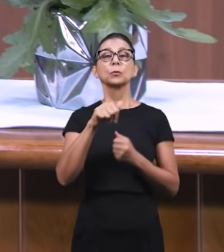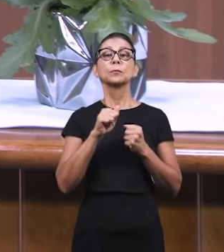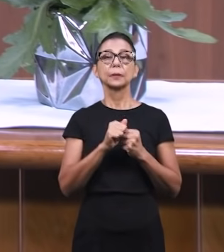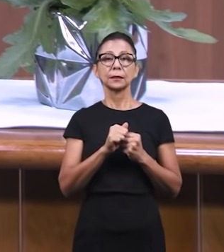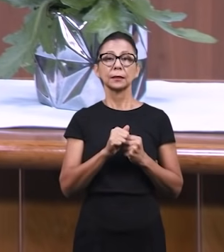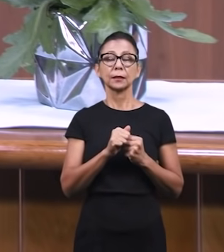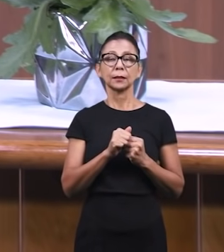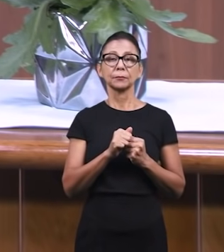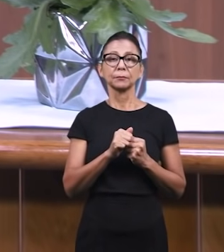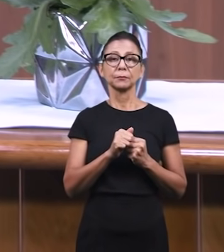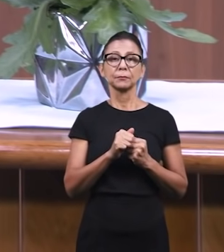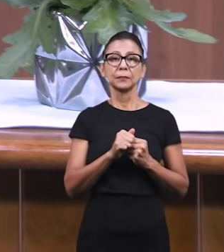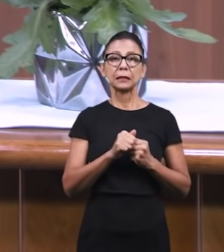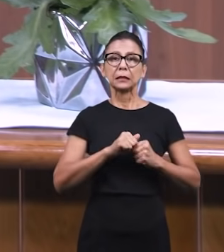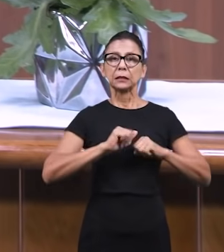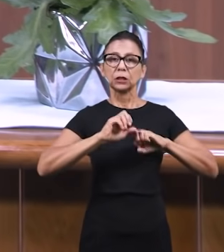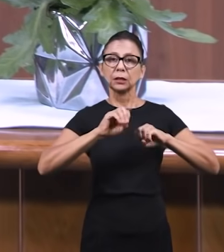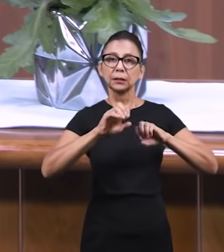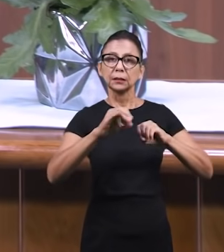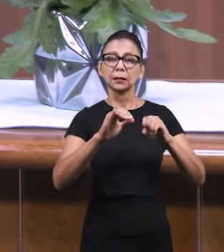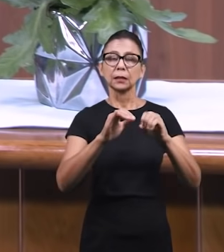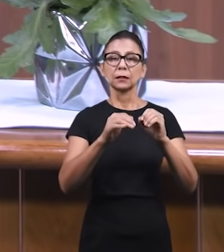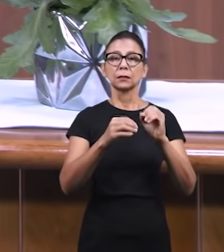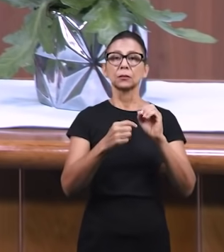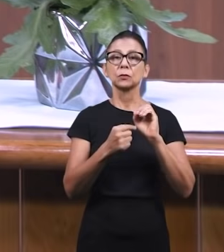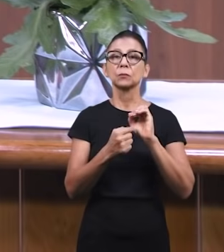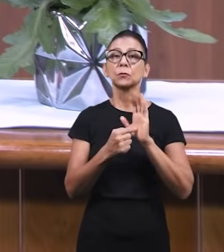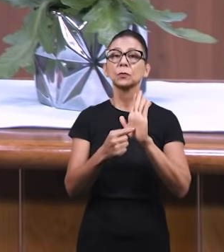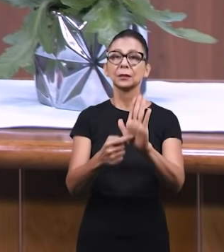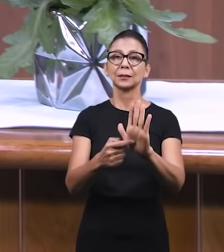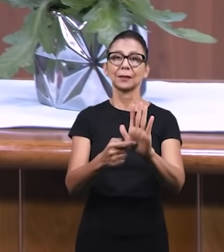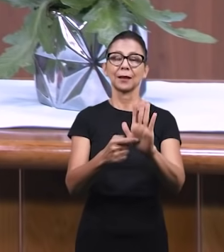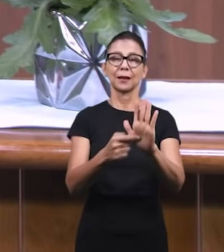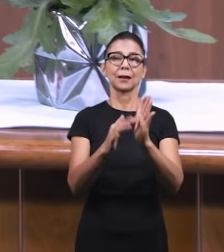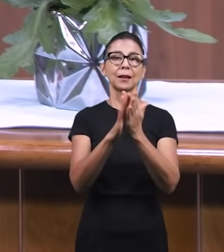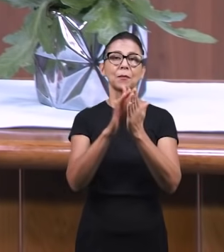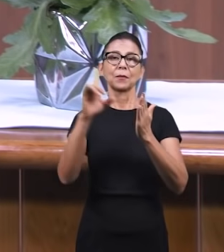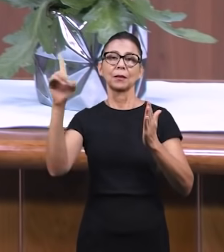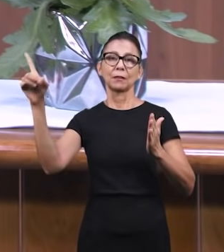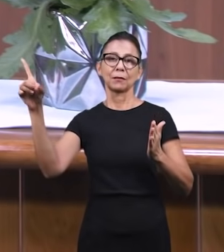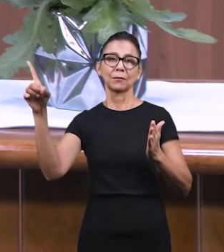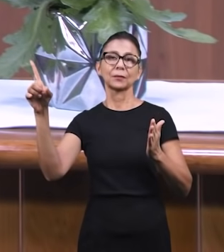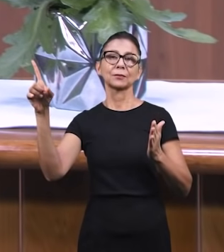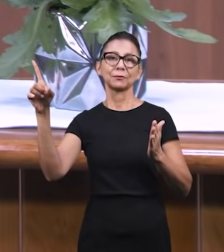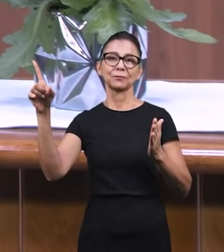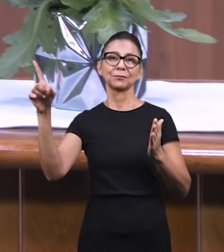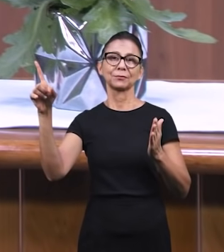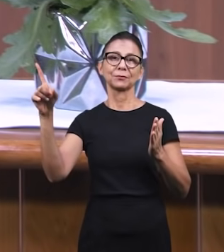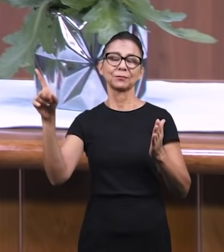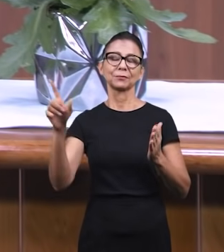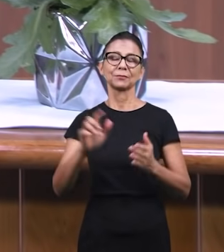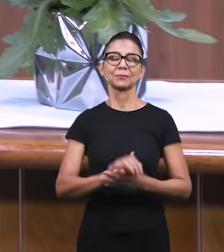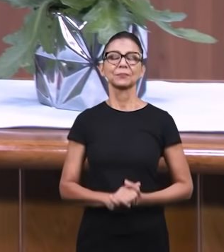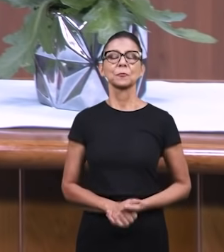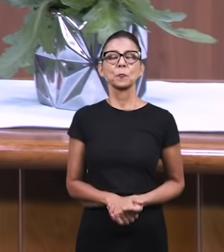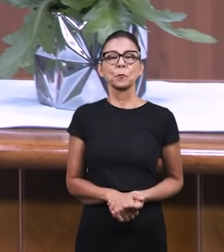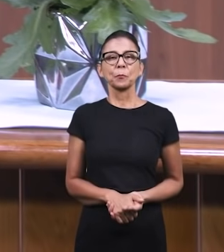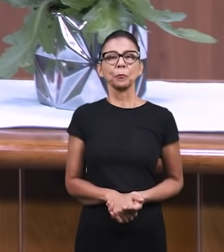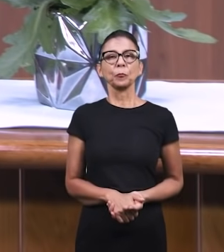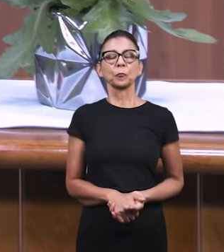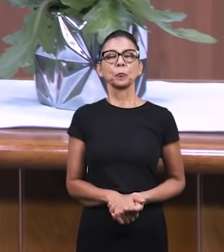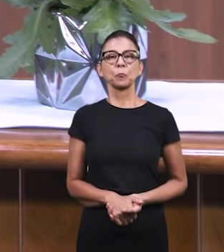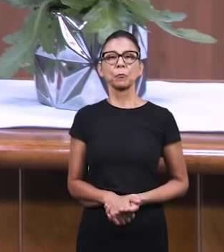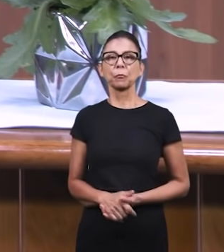faz isto, né? Ele anuncia para o homem que Jesus é a palavra, que Jesus é